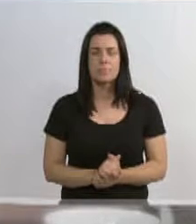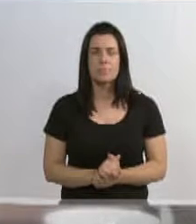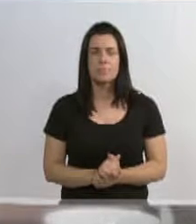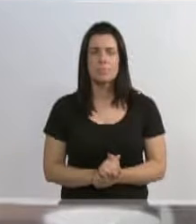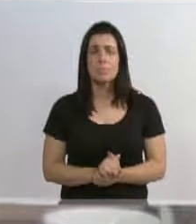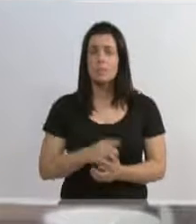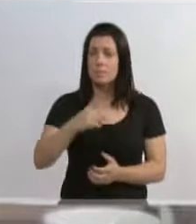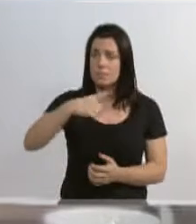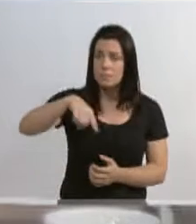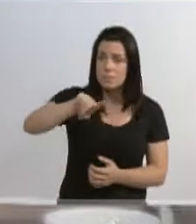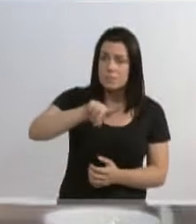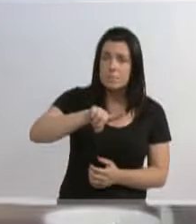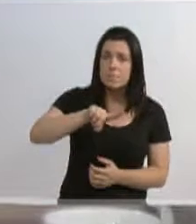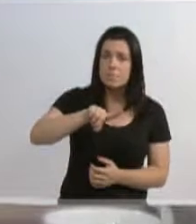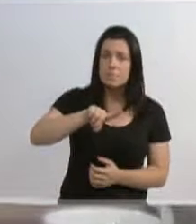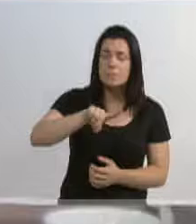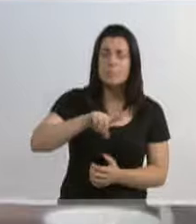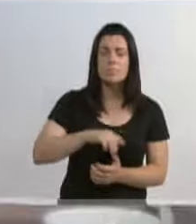Senhores,